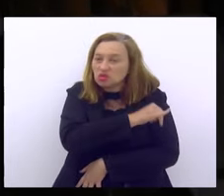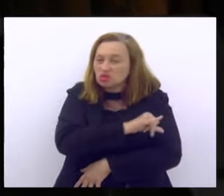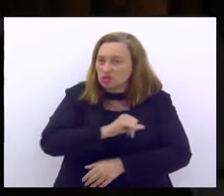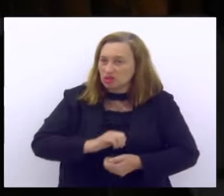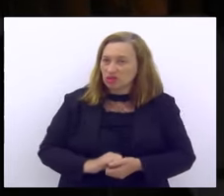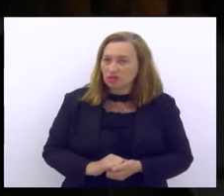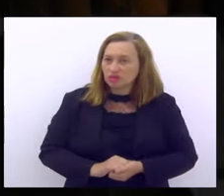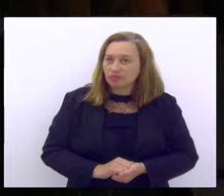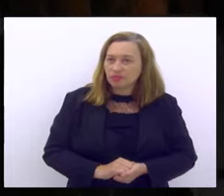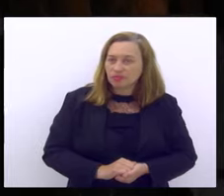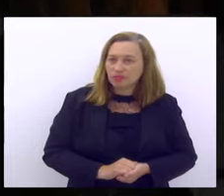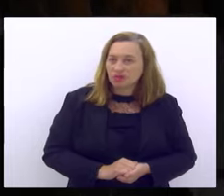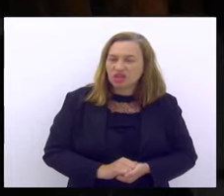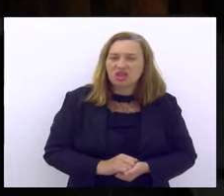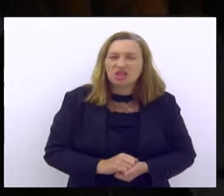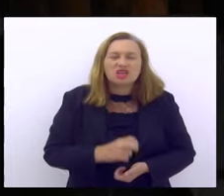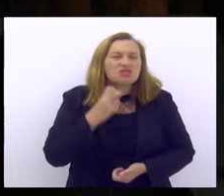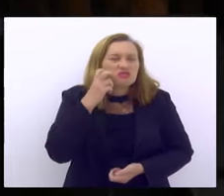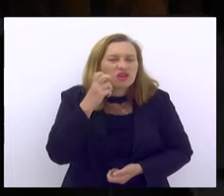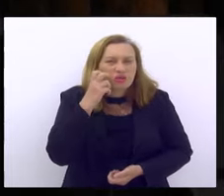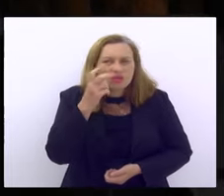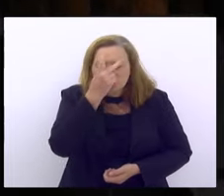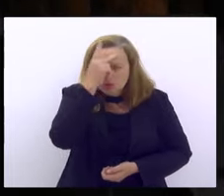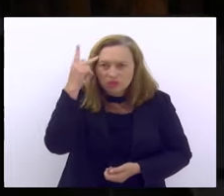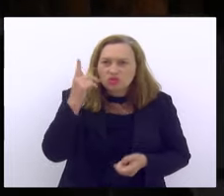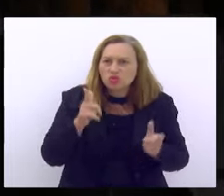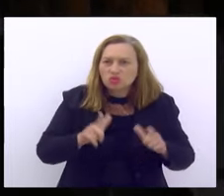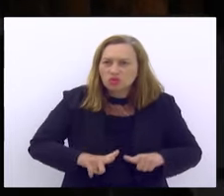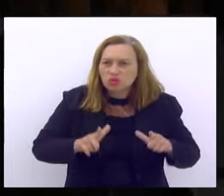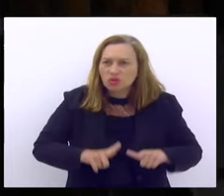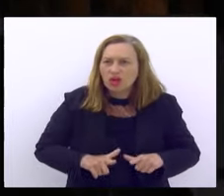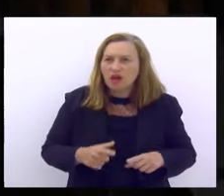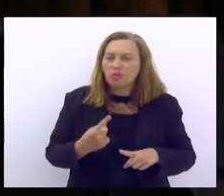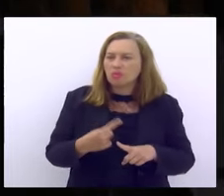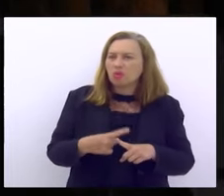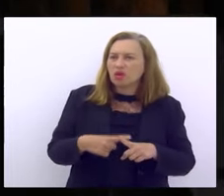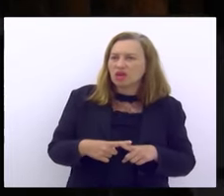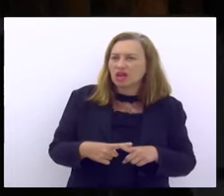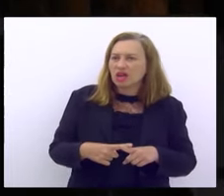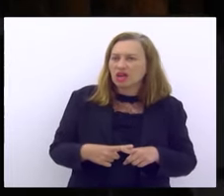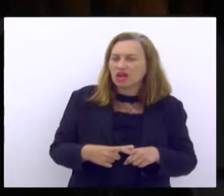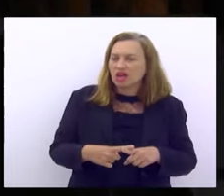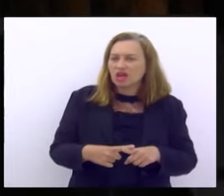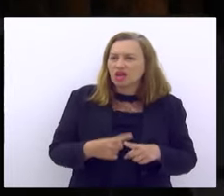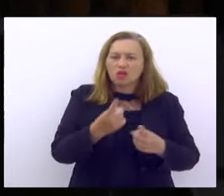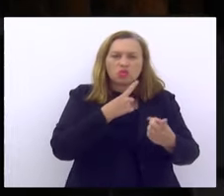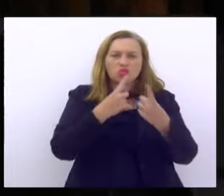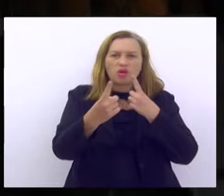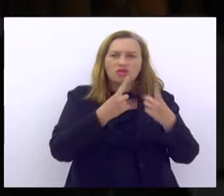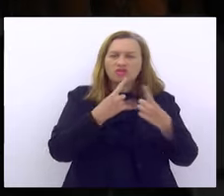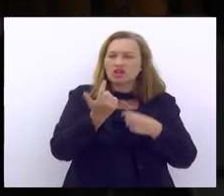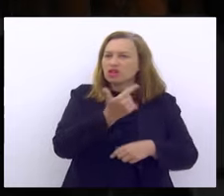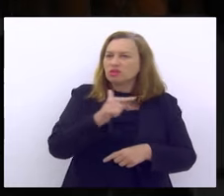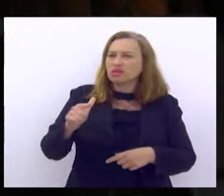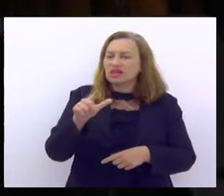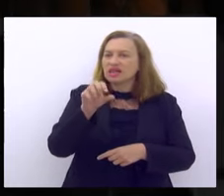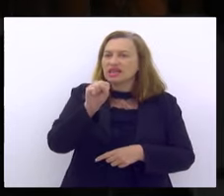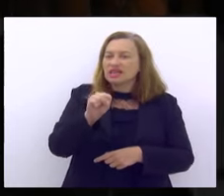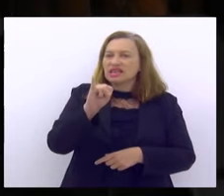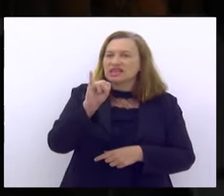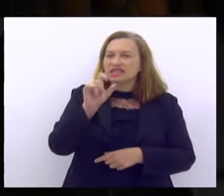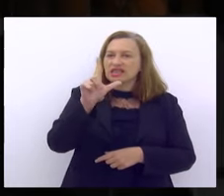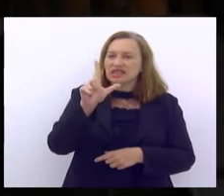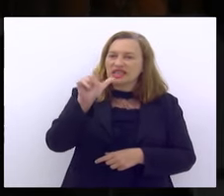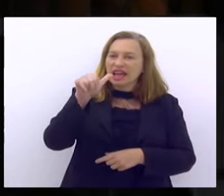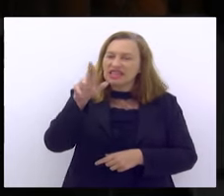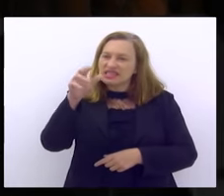compelindo, constrangendo as pessoas que ali estavam, porque em algum momento de uma via mal sinalizada, uma via inacabada